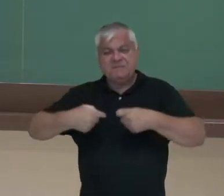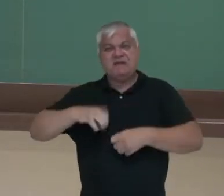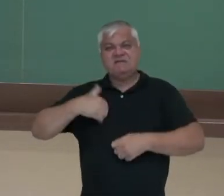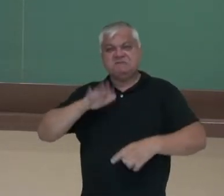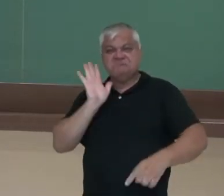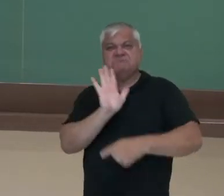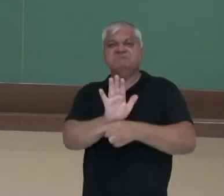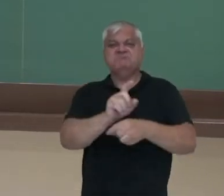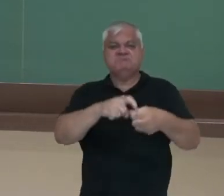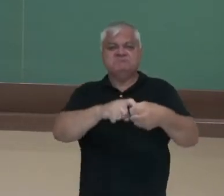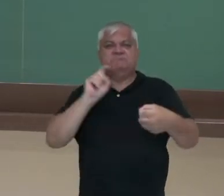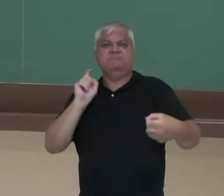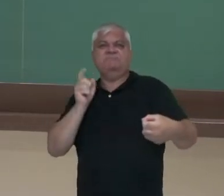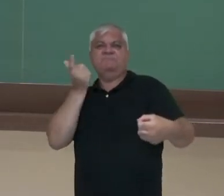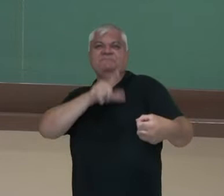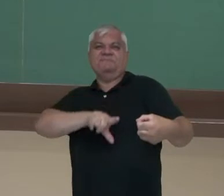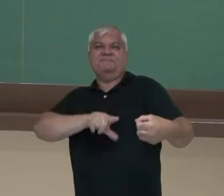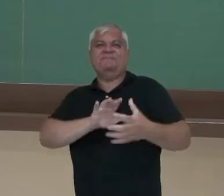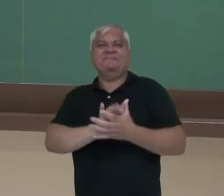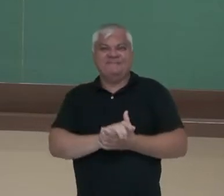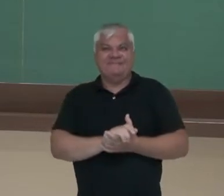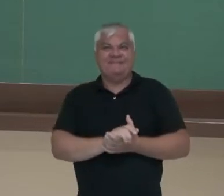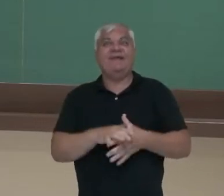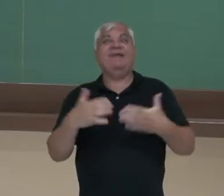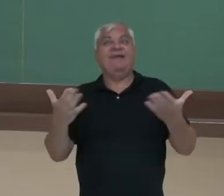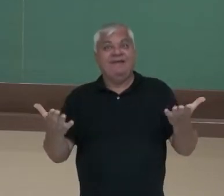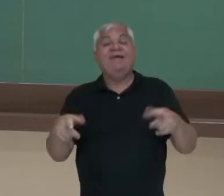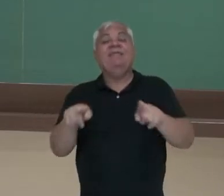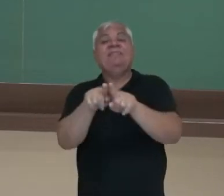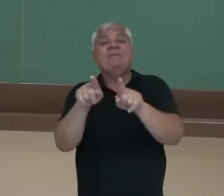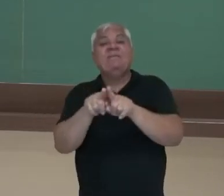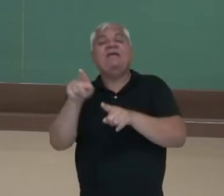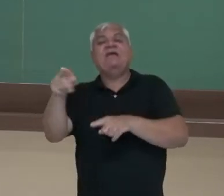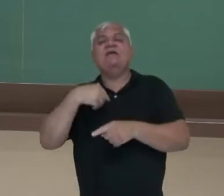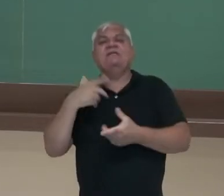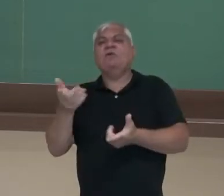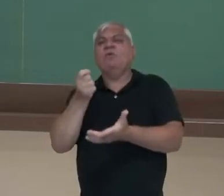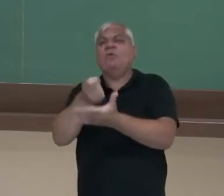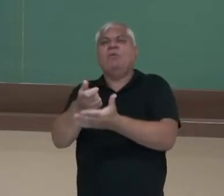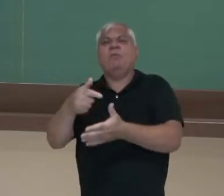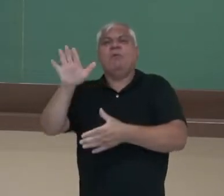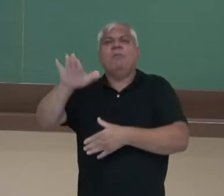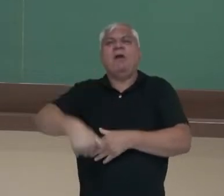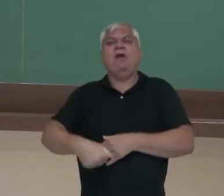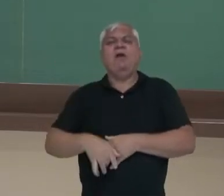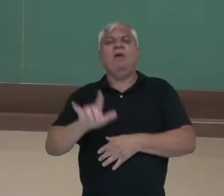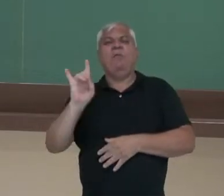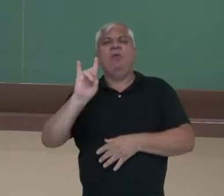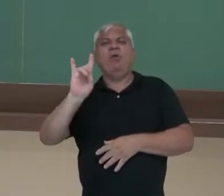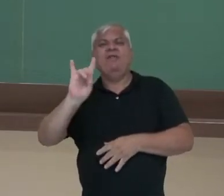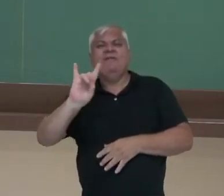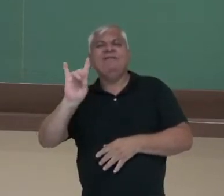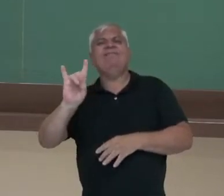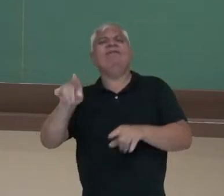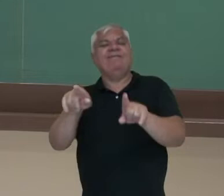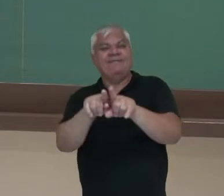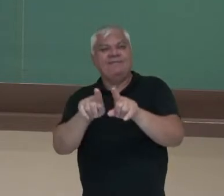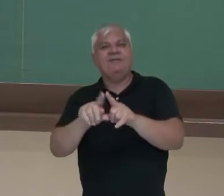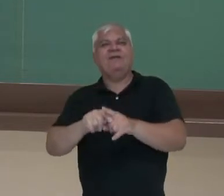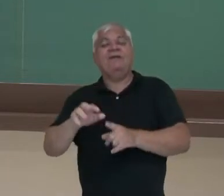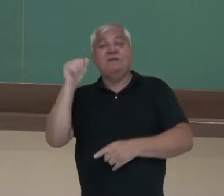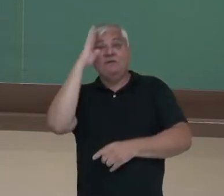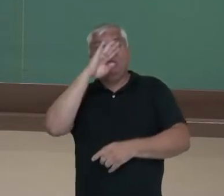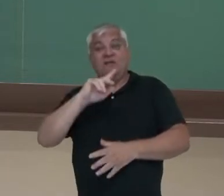o Acre foi comprado, a preço de banana na época ali, pela Bolívia, né? Comprado pelo Brasil